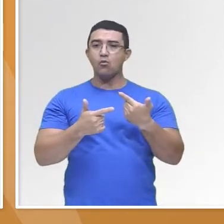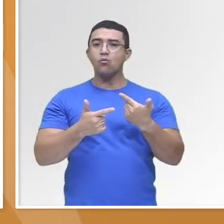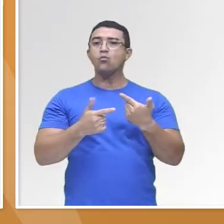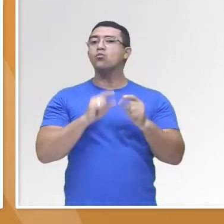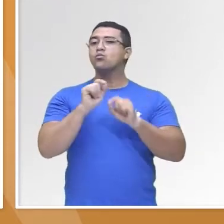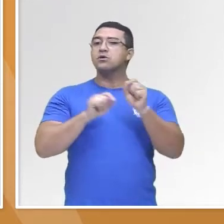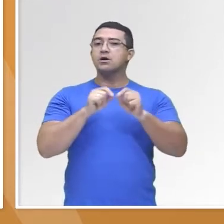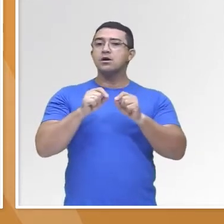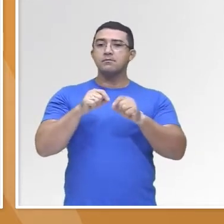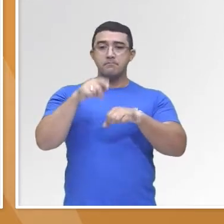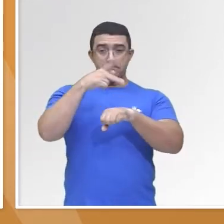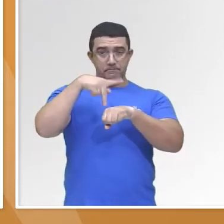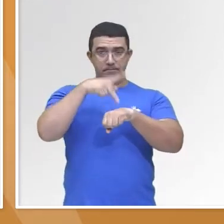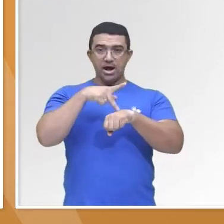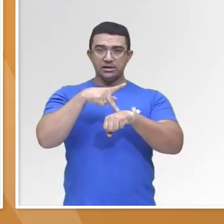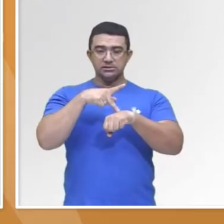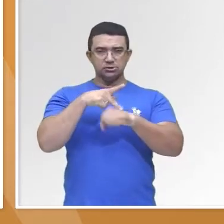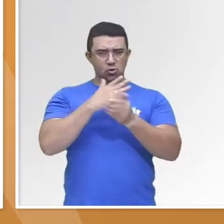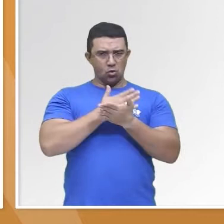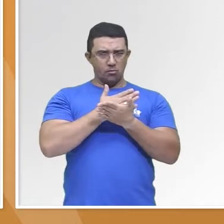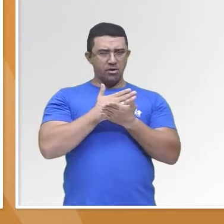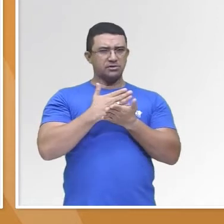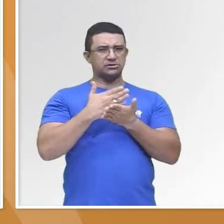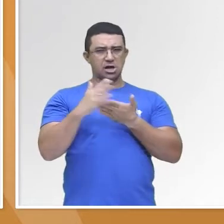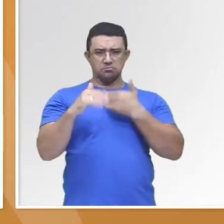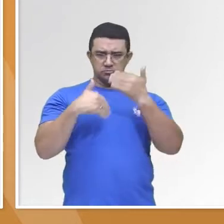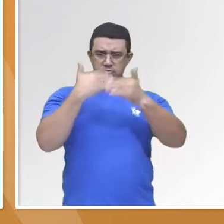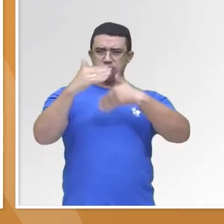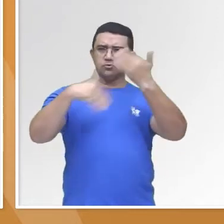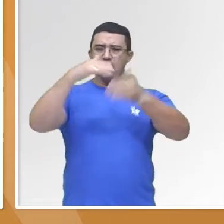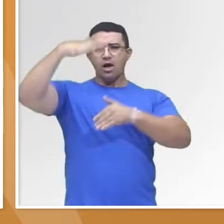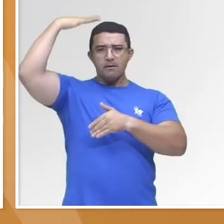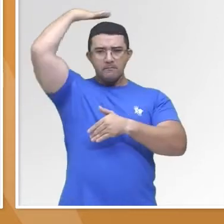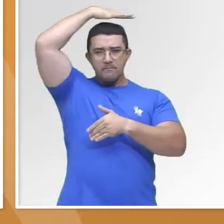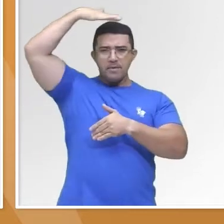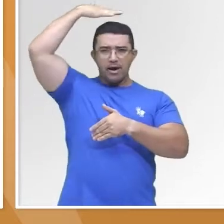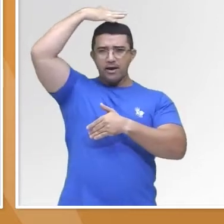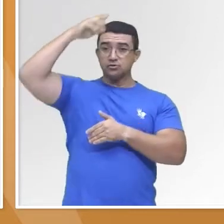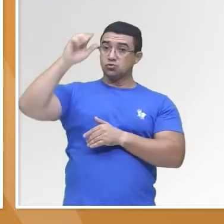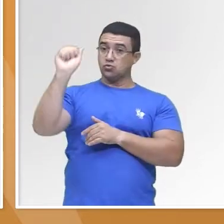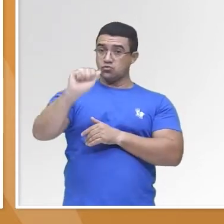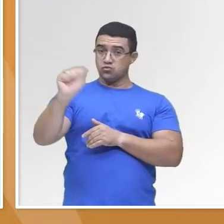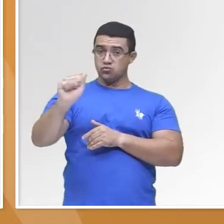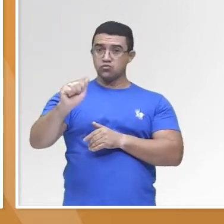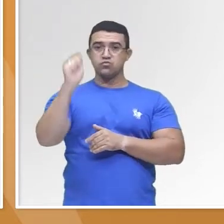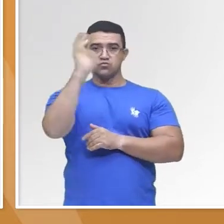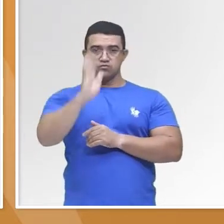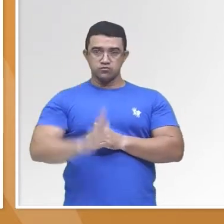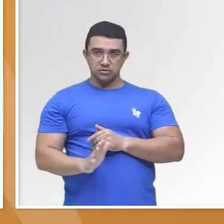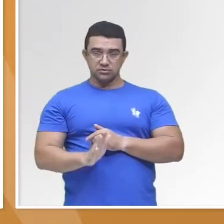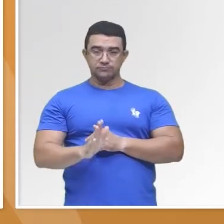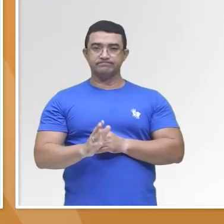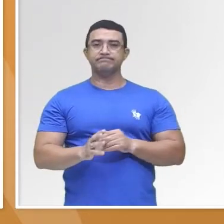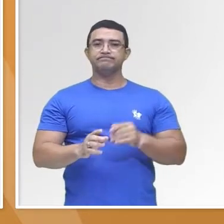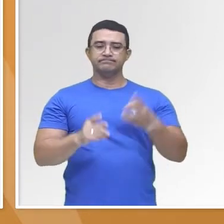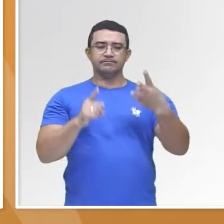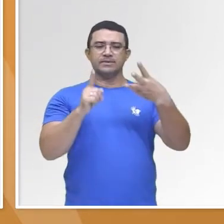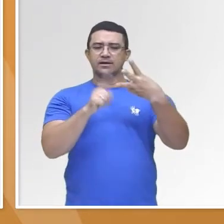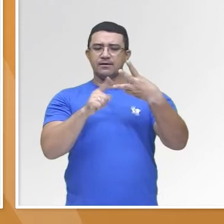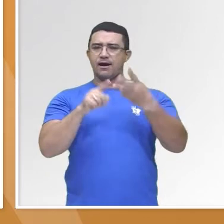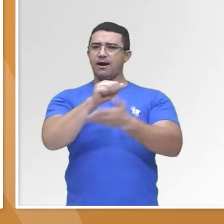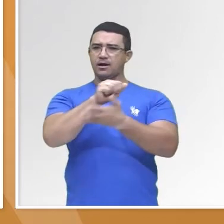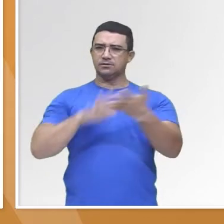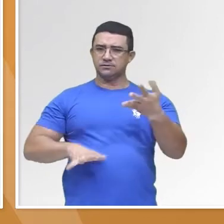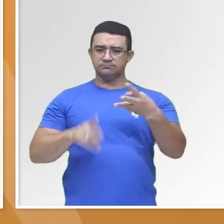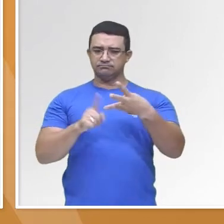nos países emergentes, né, como México, Argentina, Brasil, tá? E nas atividades terciárias,